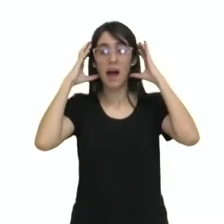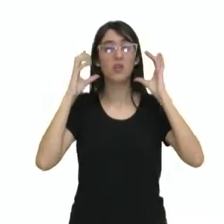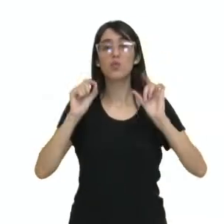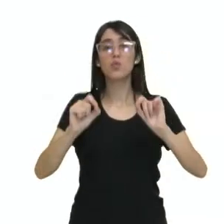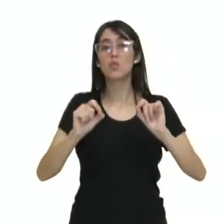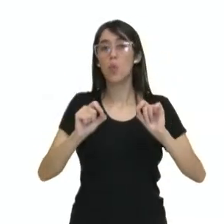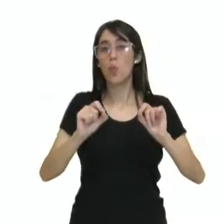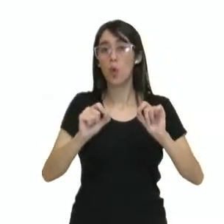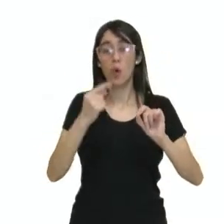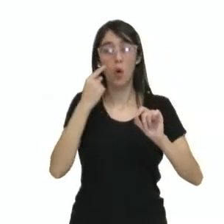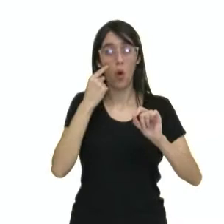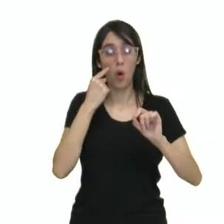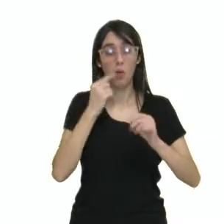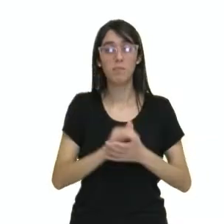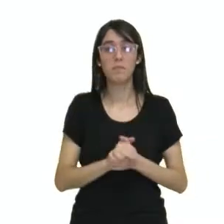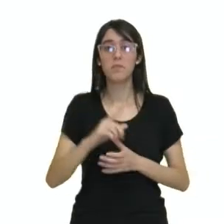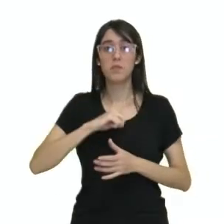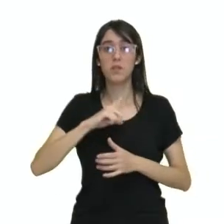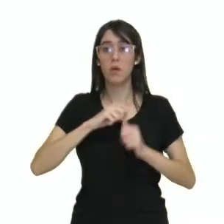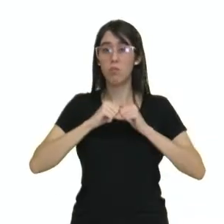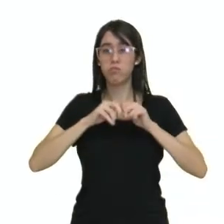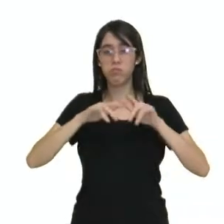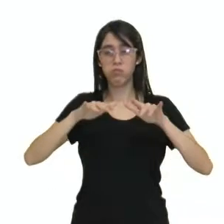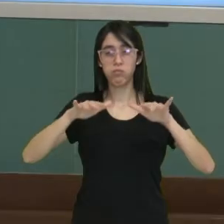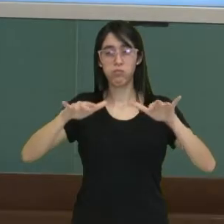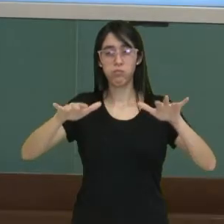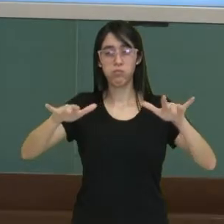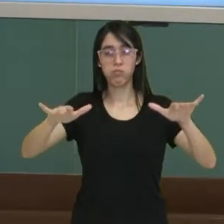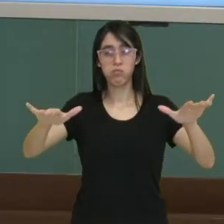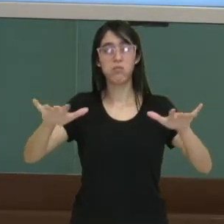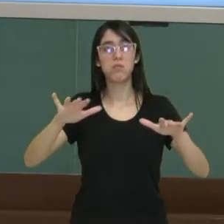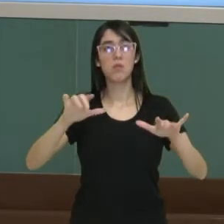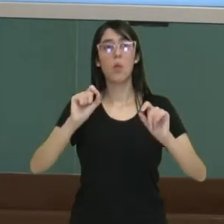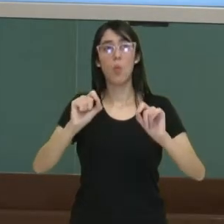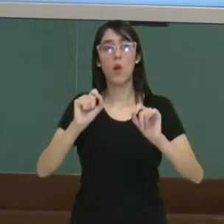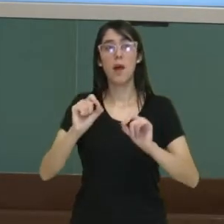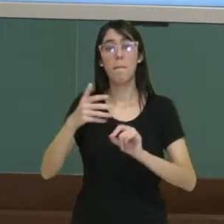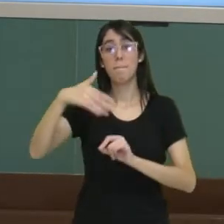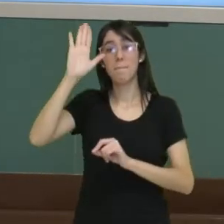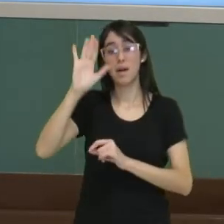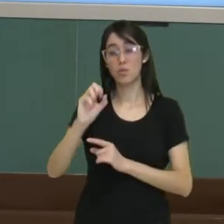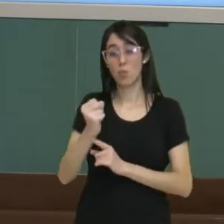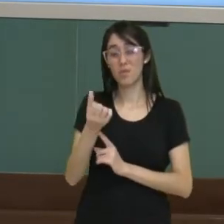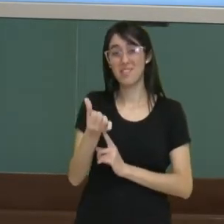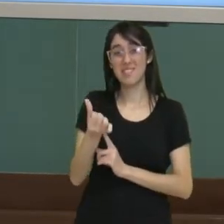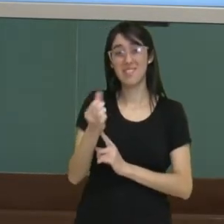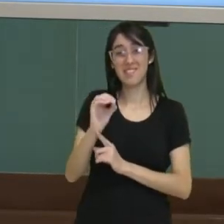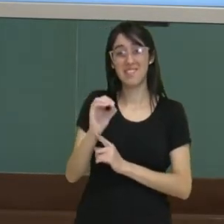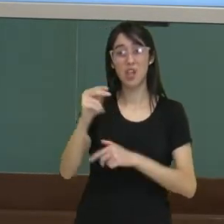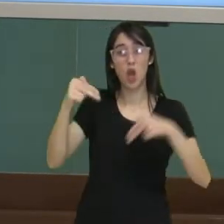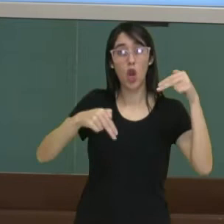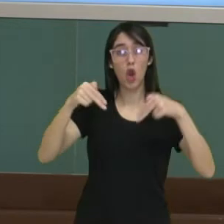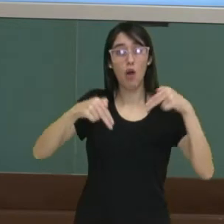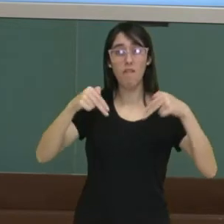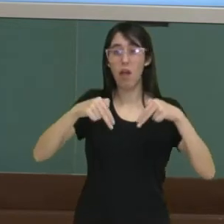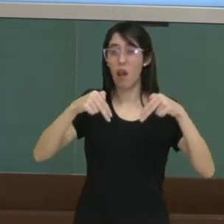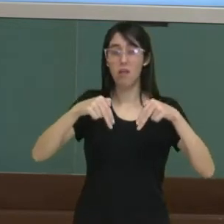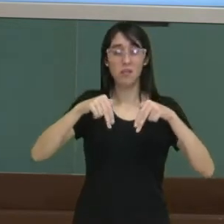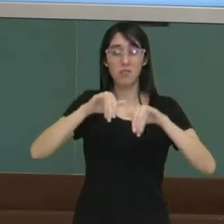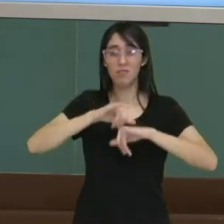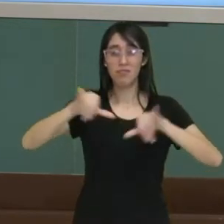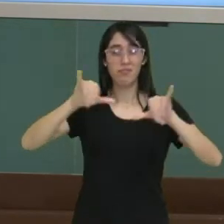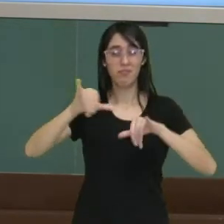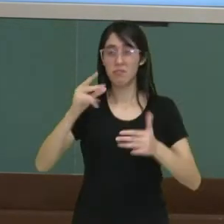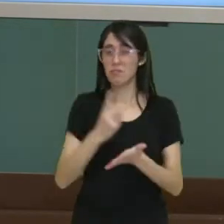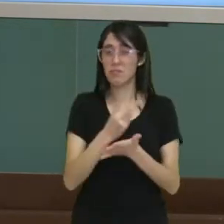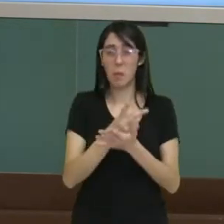transmitiu, olha só, pessoal, mais de 861 radionovelas. É muita coisa, né? Imagina, 800 novelas. É muita coisa. E